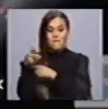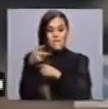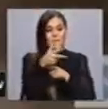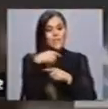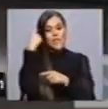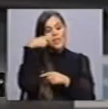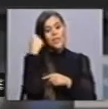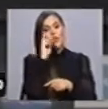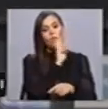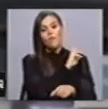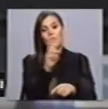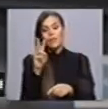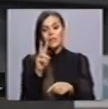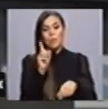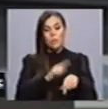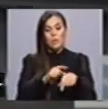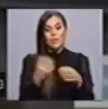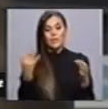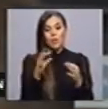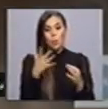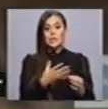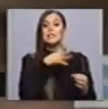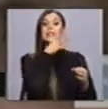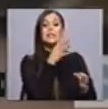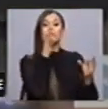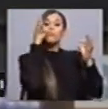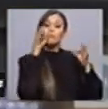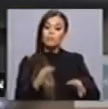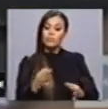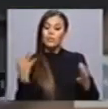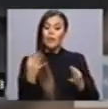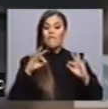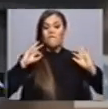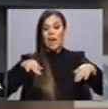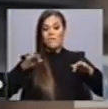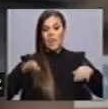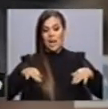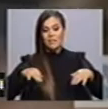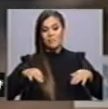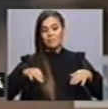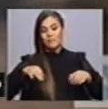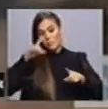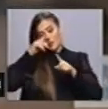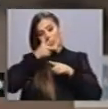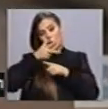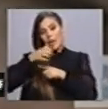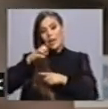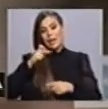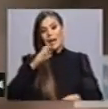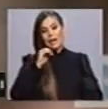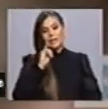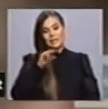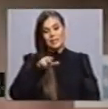vídeo da altura em que foi decretado, digamos assim, o fim da missão Cassini. Deixa-me dizer que foi um